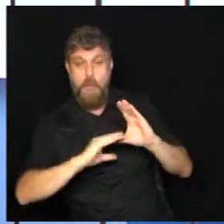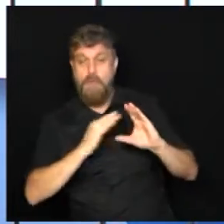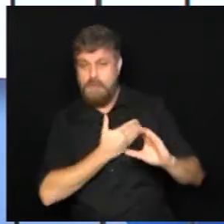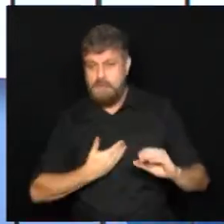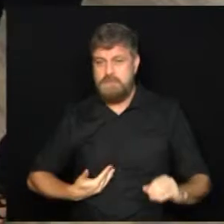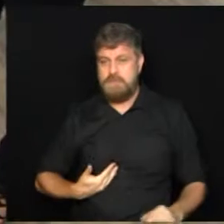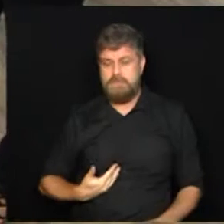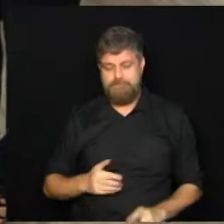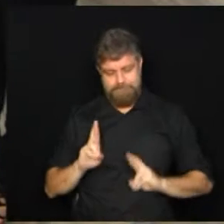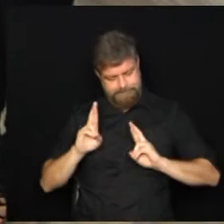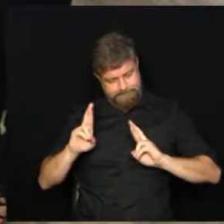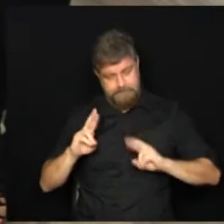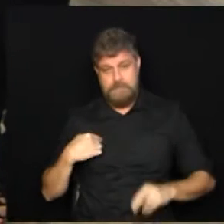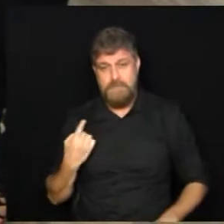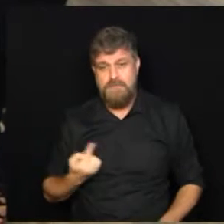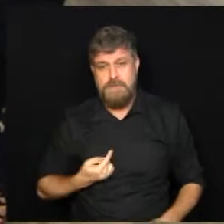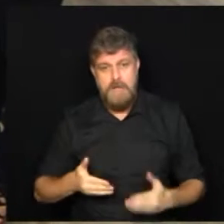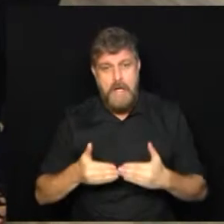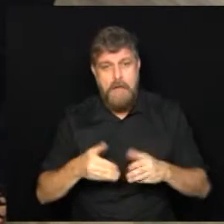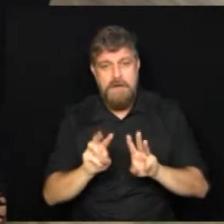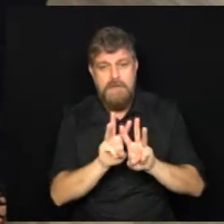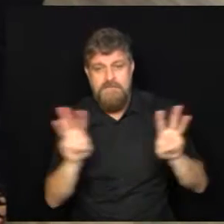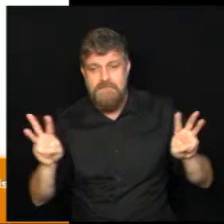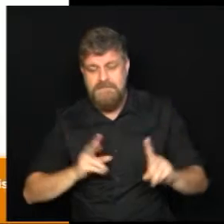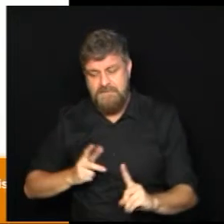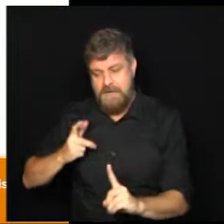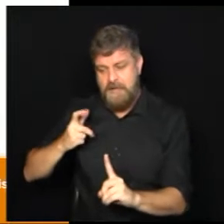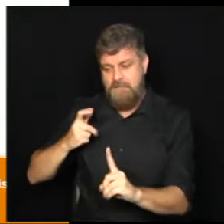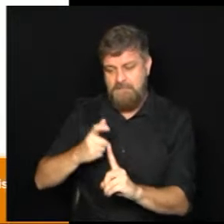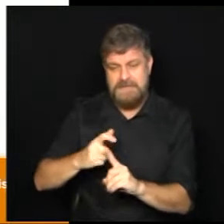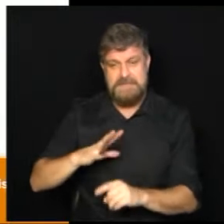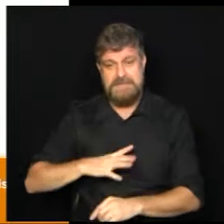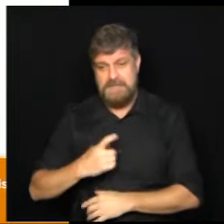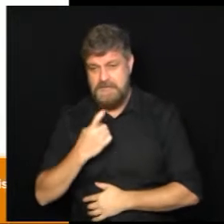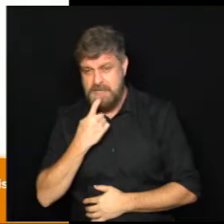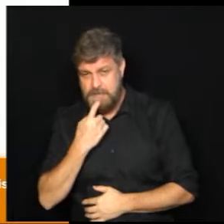público. Mina Abreu, já abriu o site aqui,